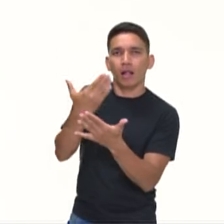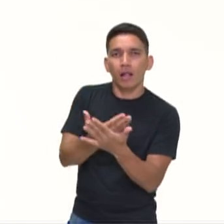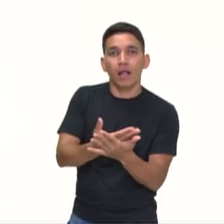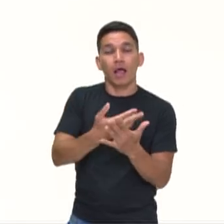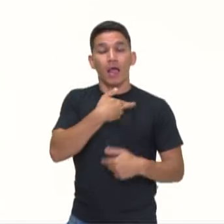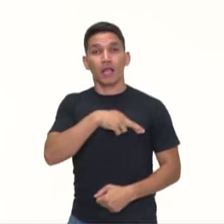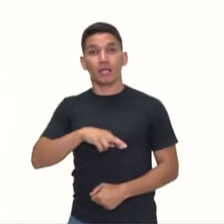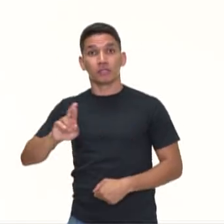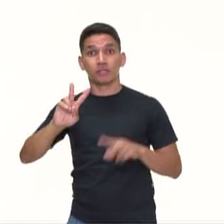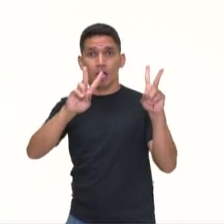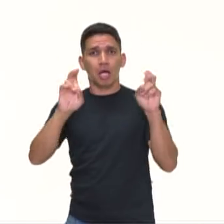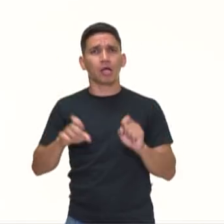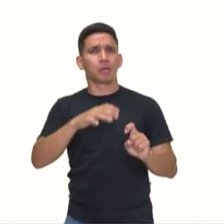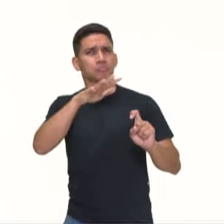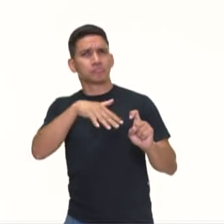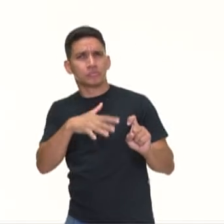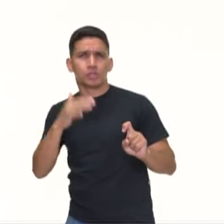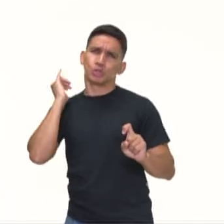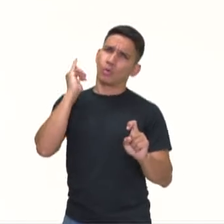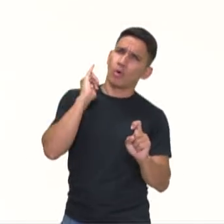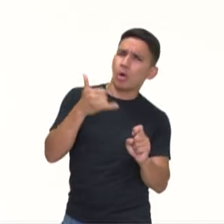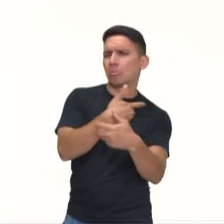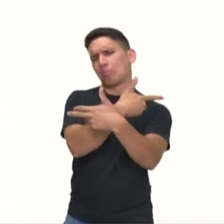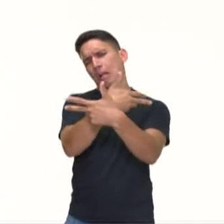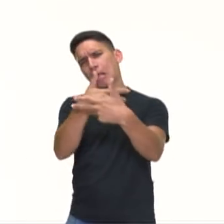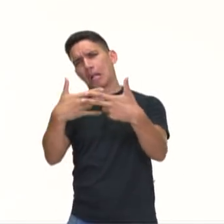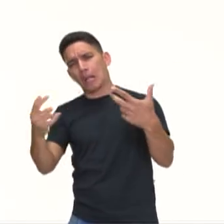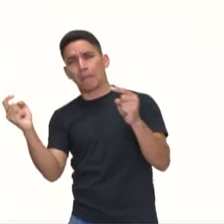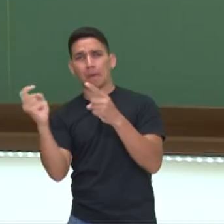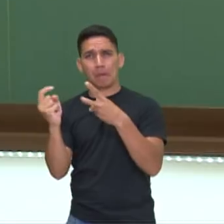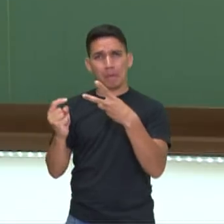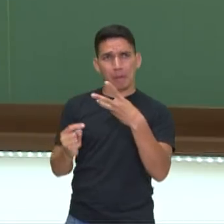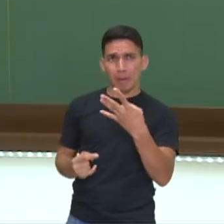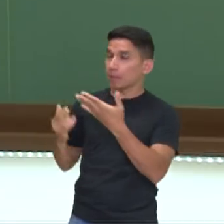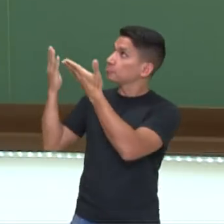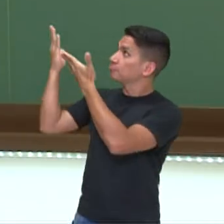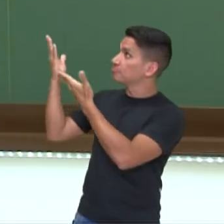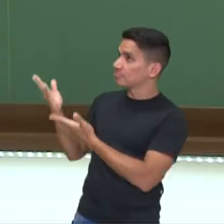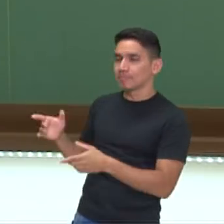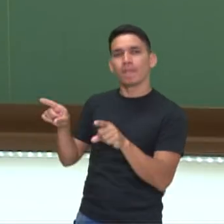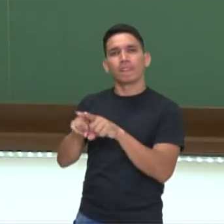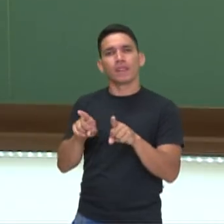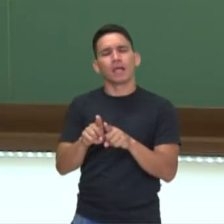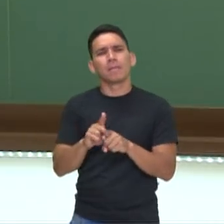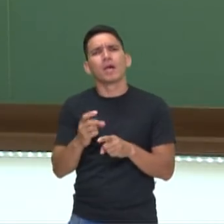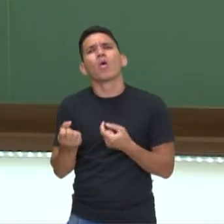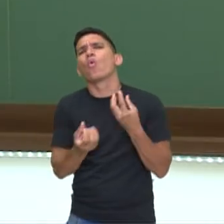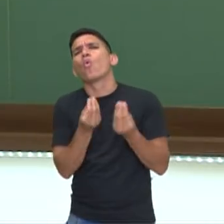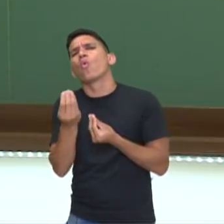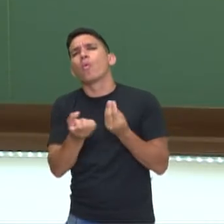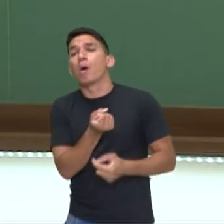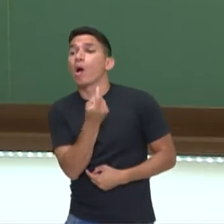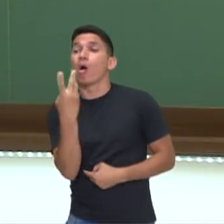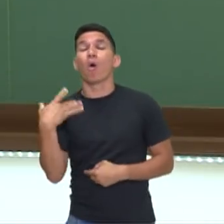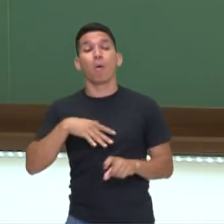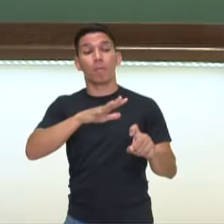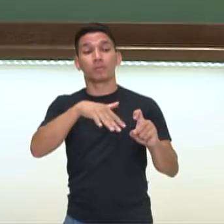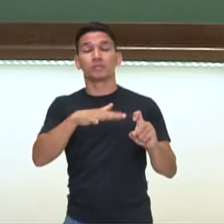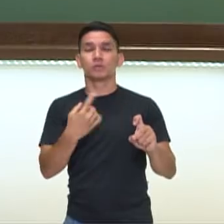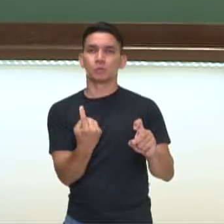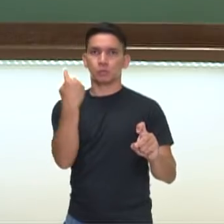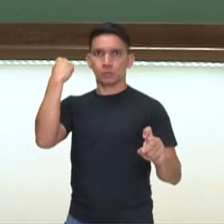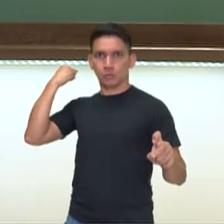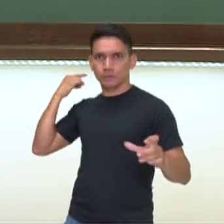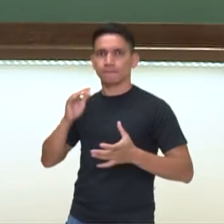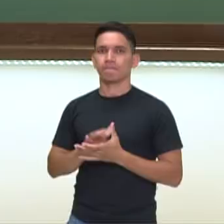contos, lendas e fábulas, e também conhecer alguns mitos de origem. Bom, mas